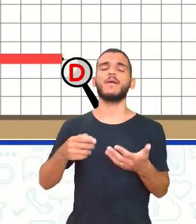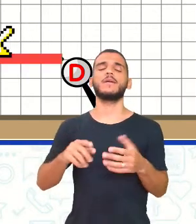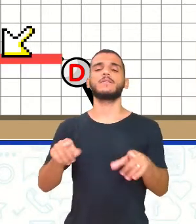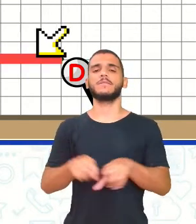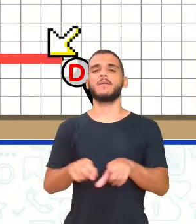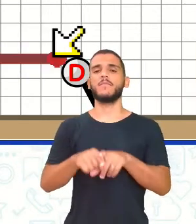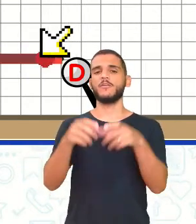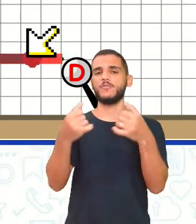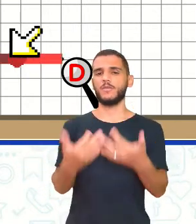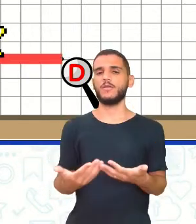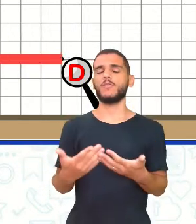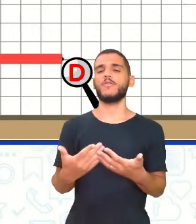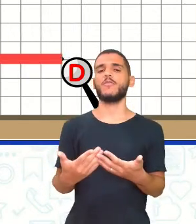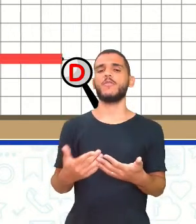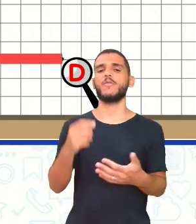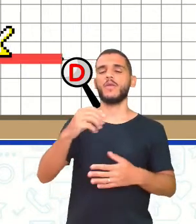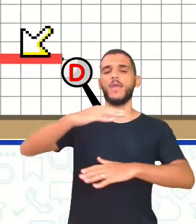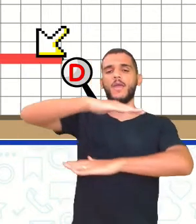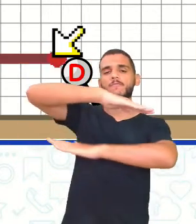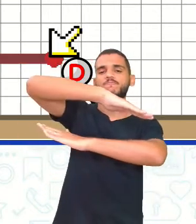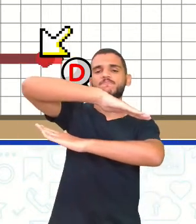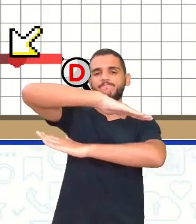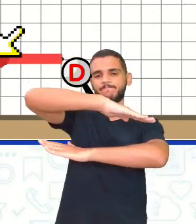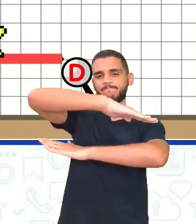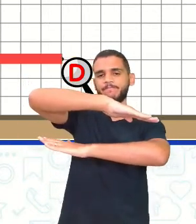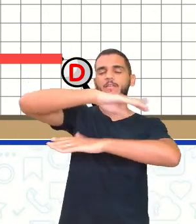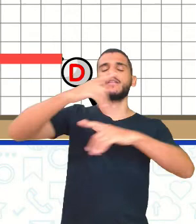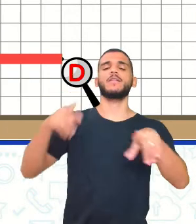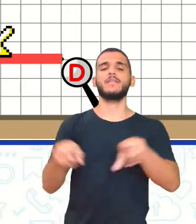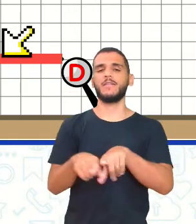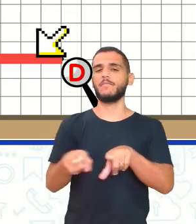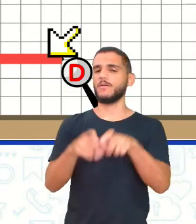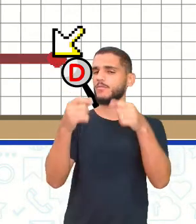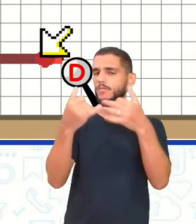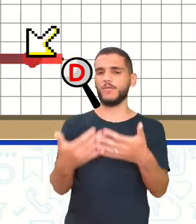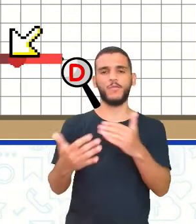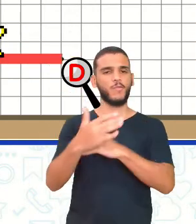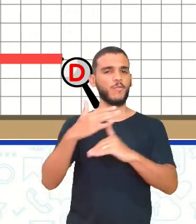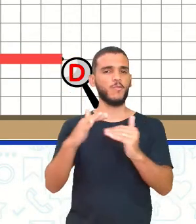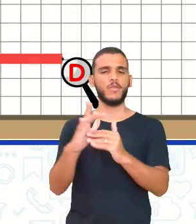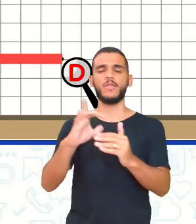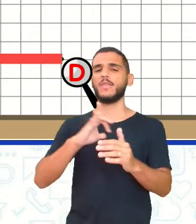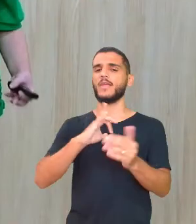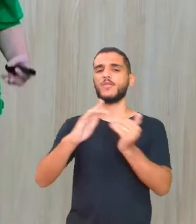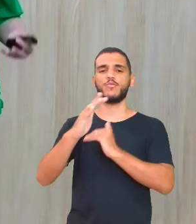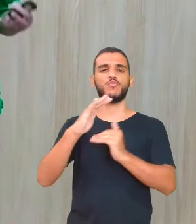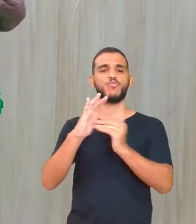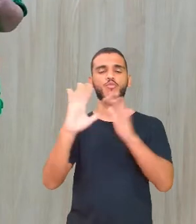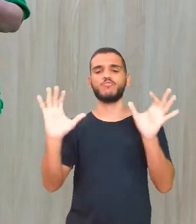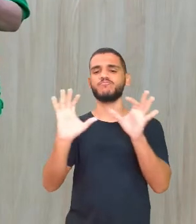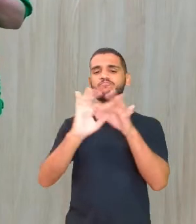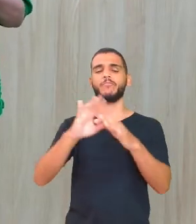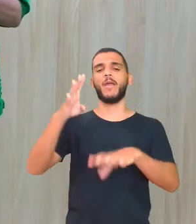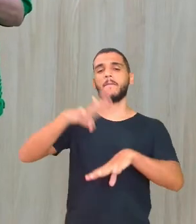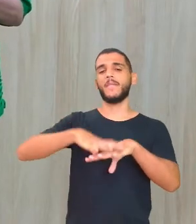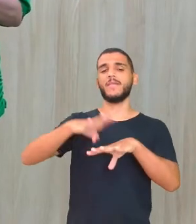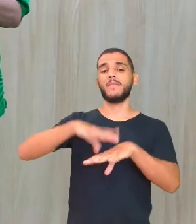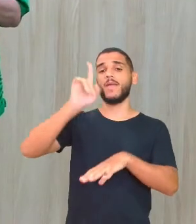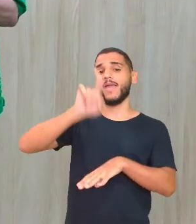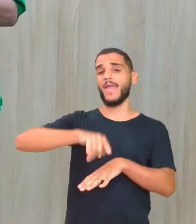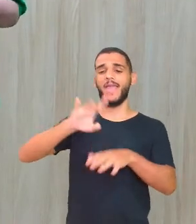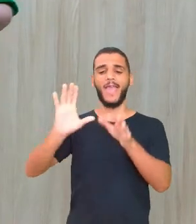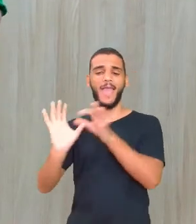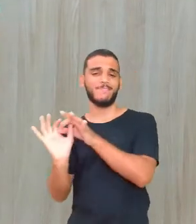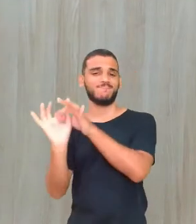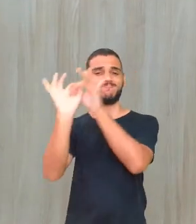gente falou de retas perpendiculares, retas paralelas. Então, tem muita coisa. Gente, a matemática está